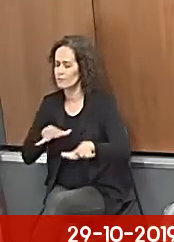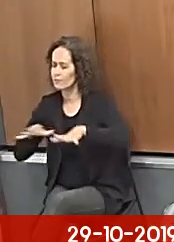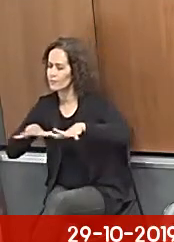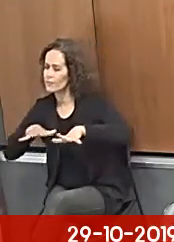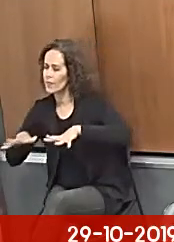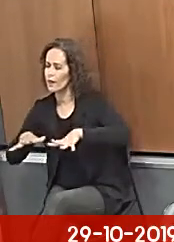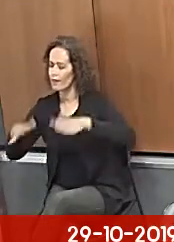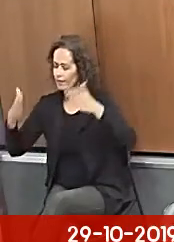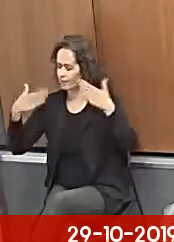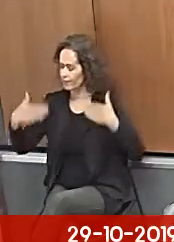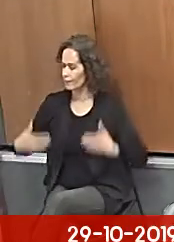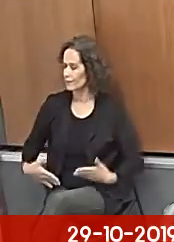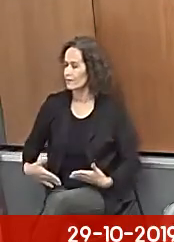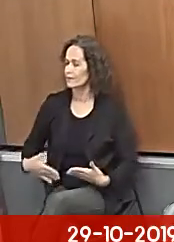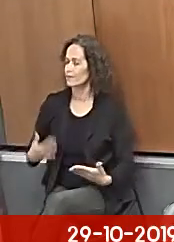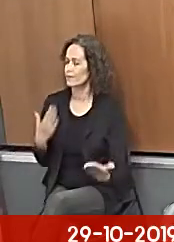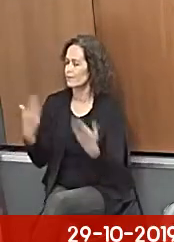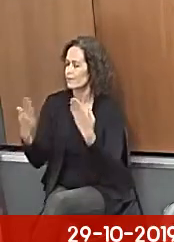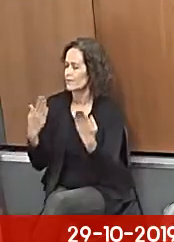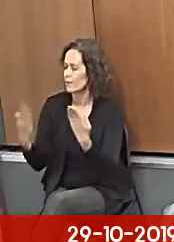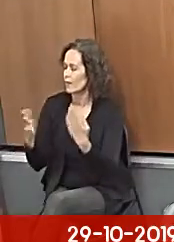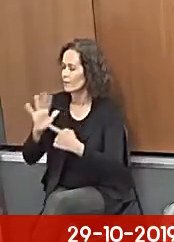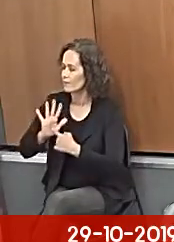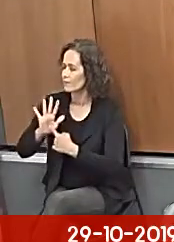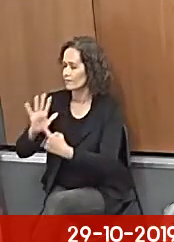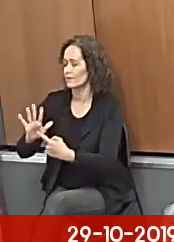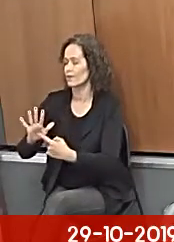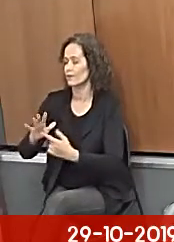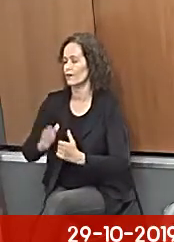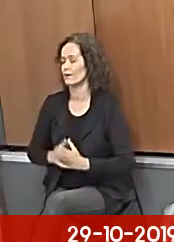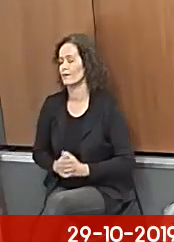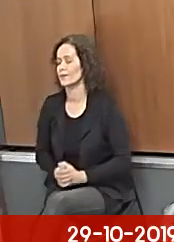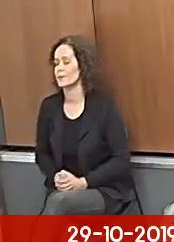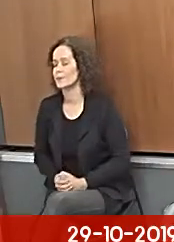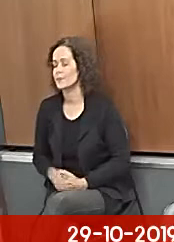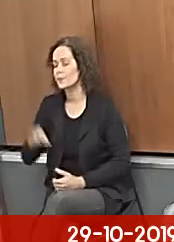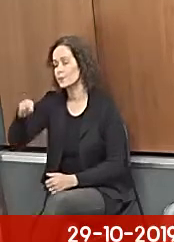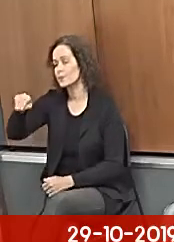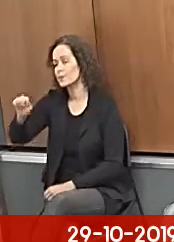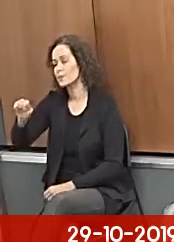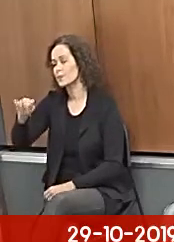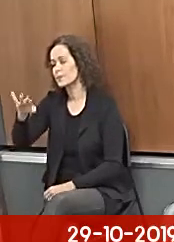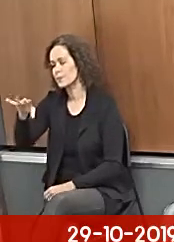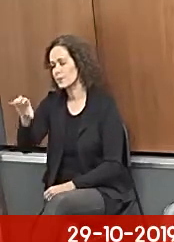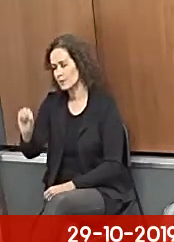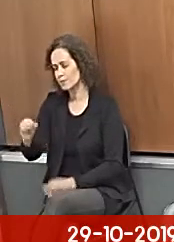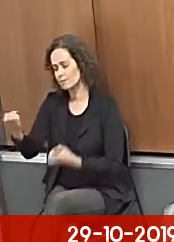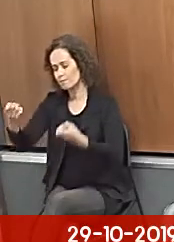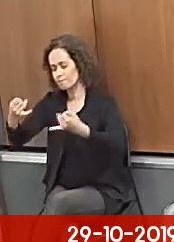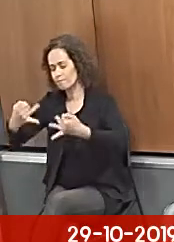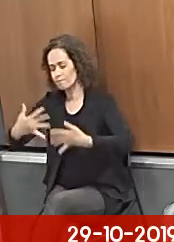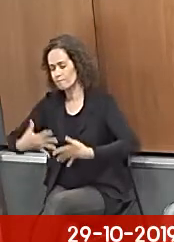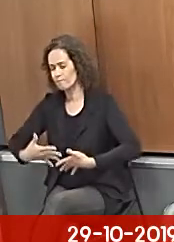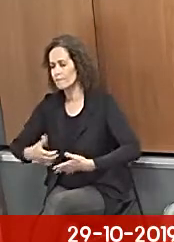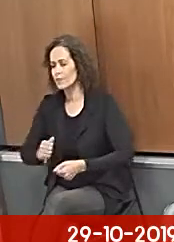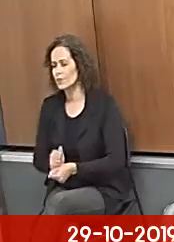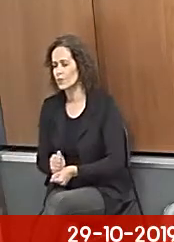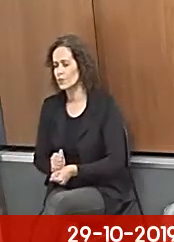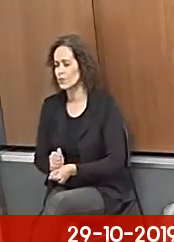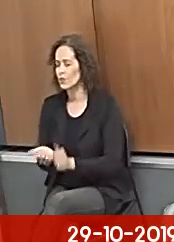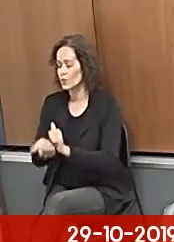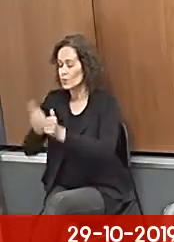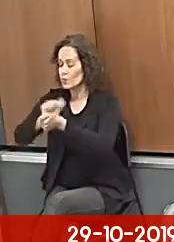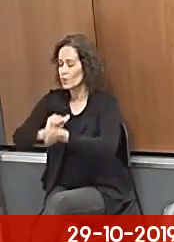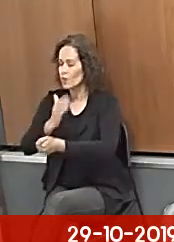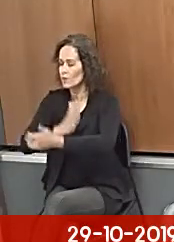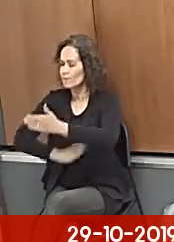vai despontar, é uma questão de destaque. Essa fala, quando o Marcelo pontua a questão do paradesporto e o paralímpico, a gente sabe que